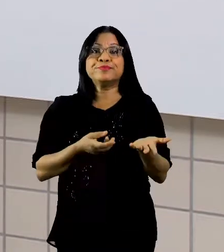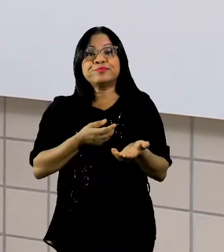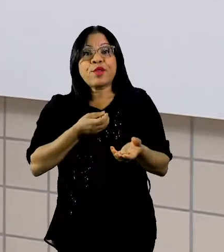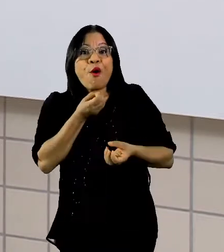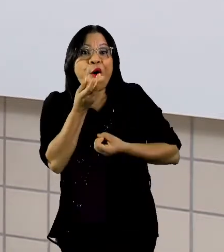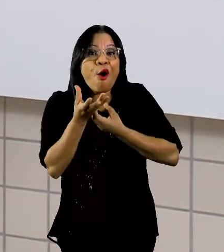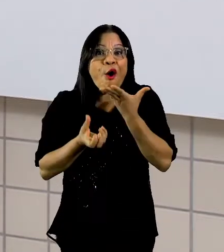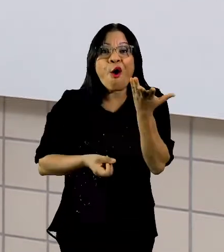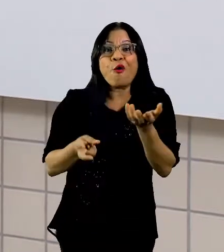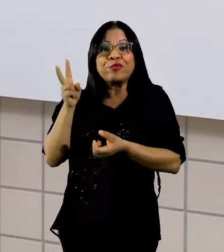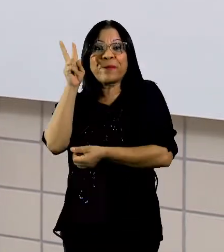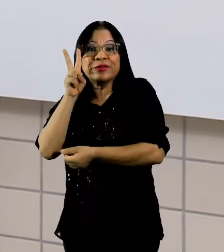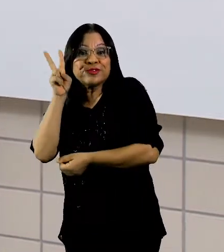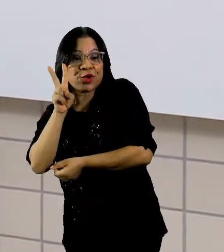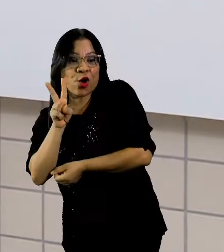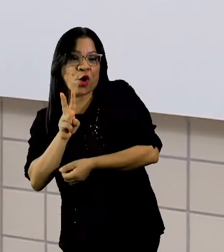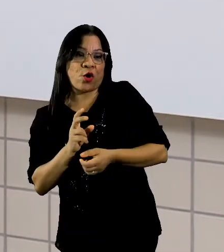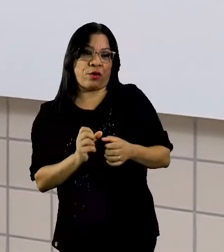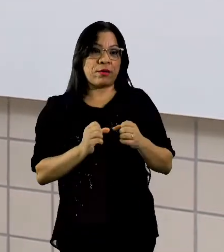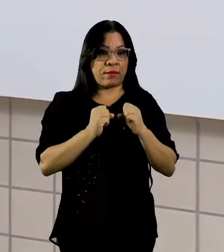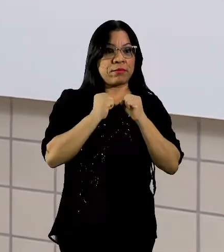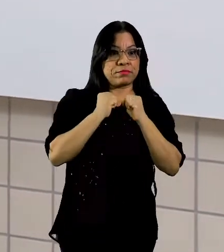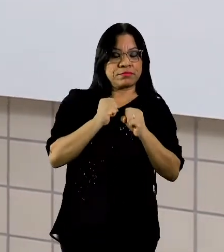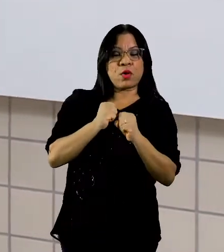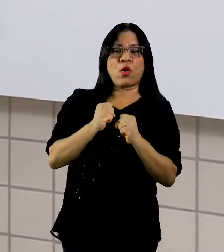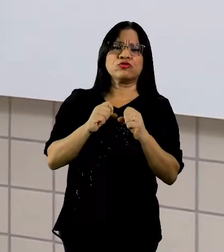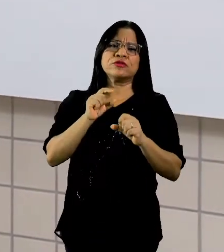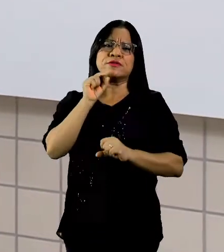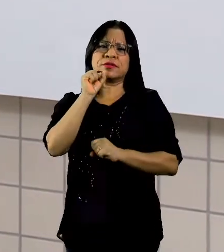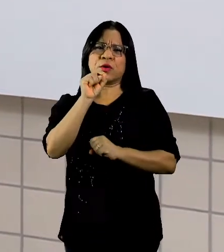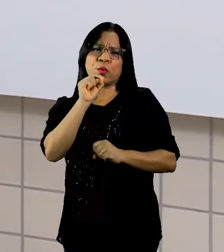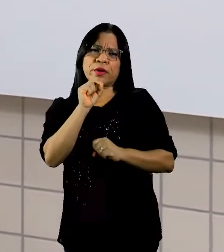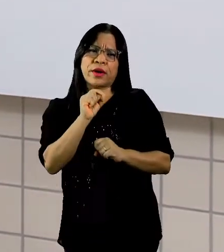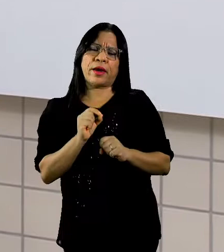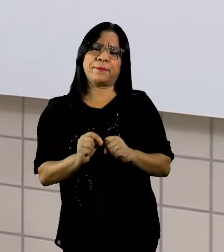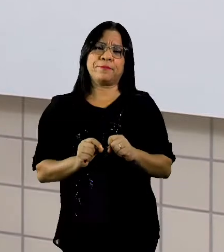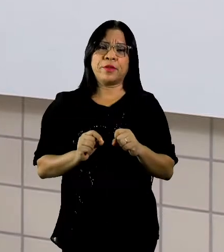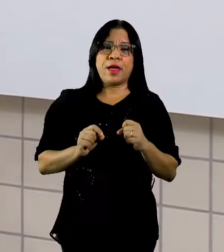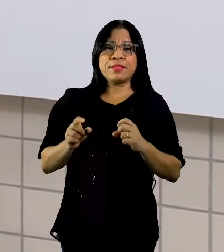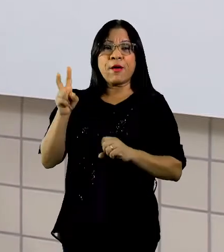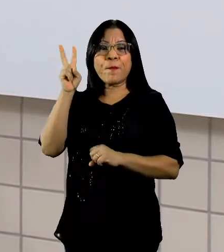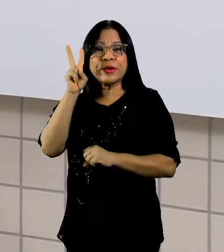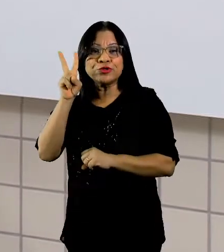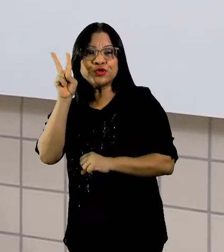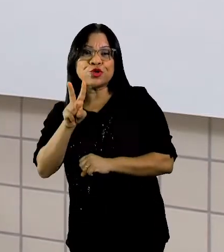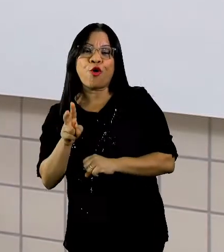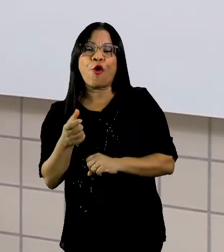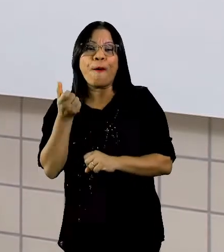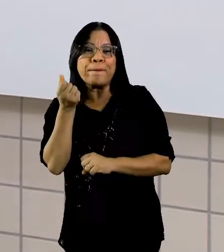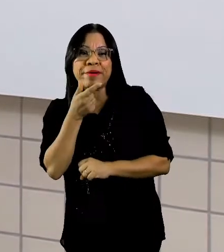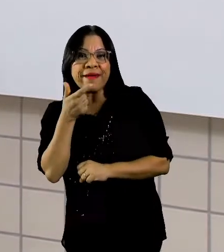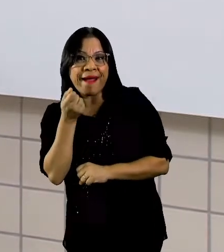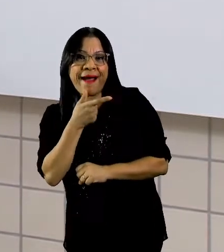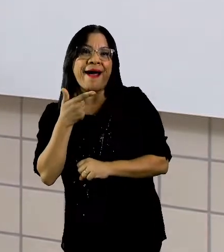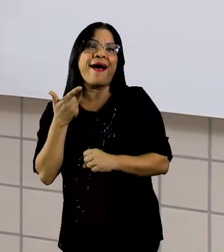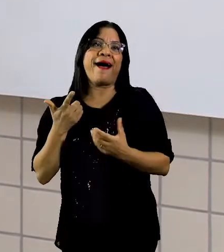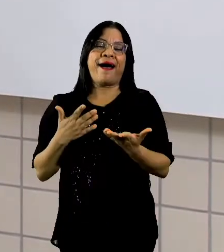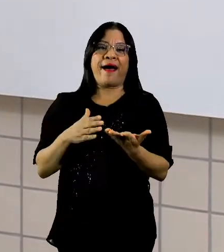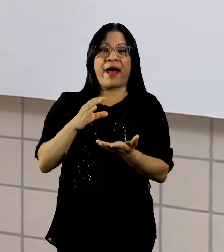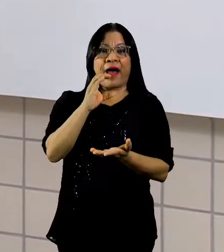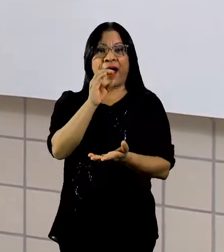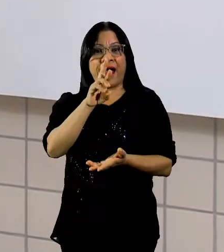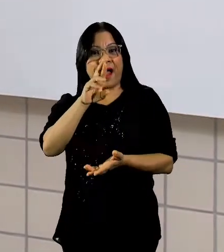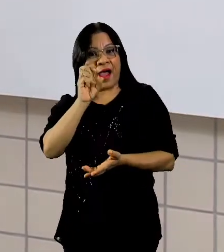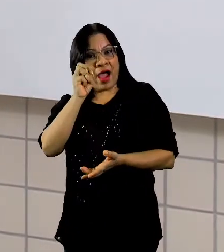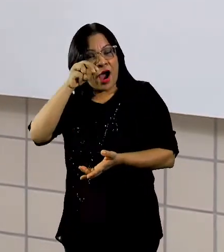novela, pode ser um conto, uma crônica, uma fábula, até mesmo uma piada. Está contando uma